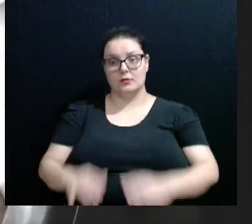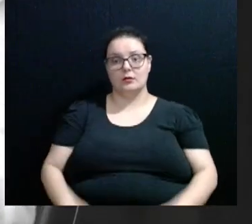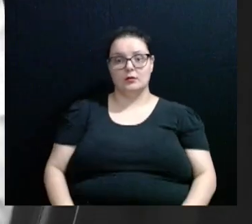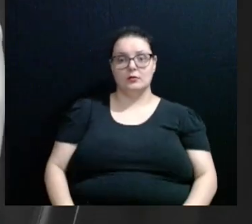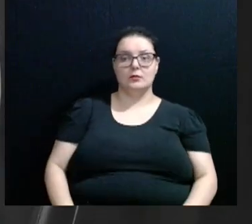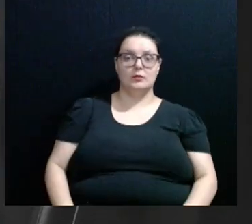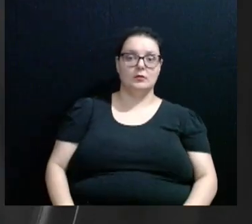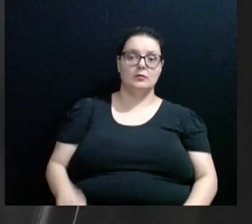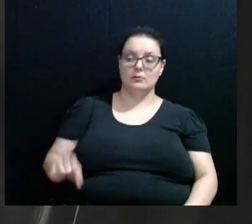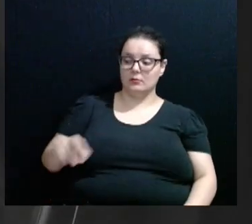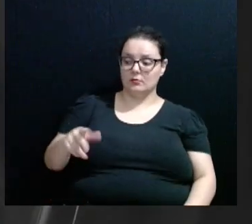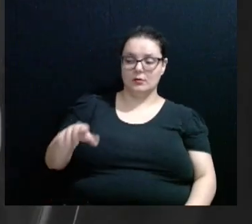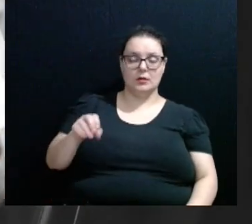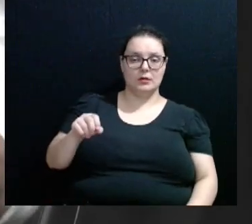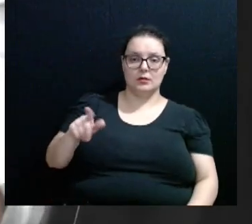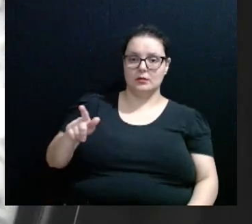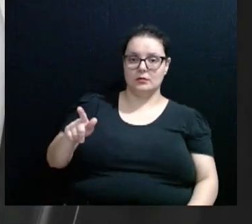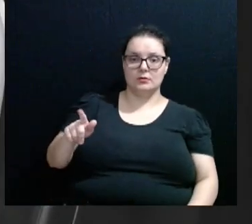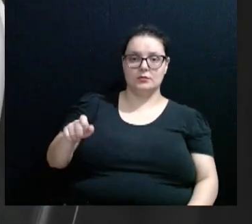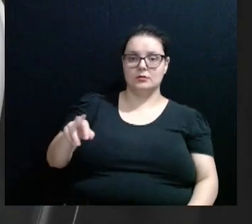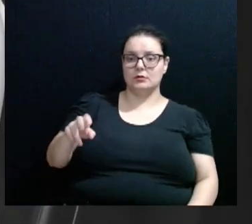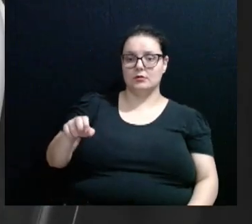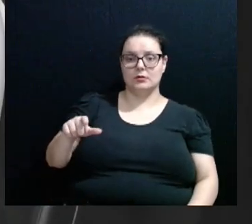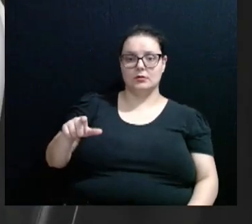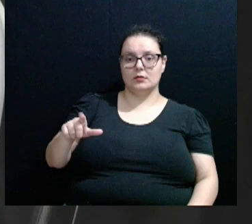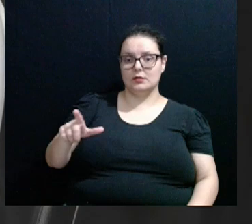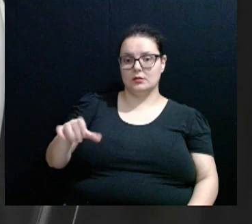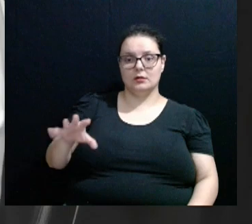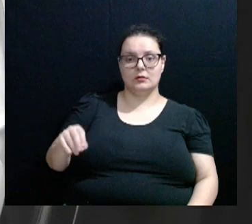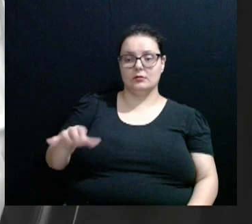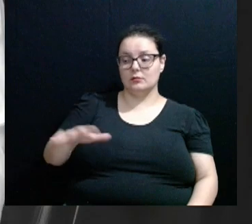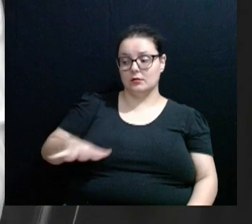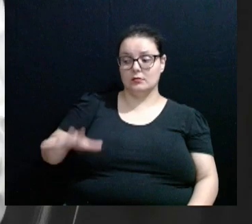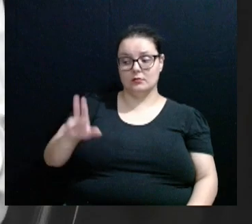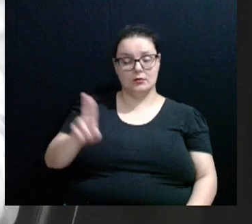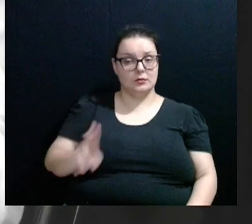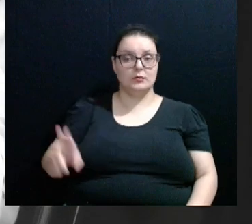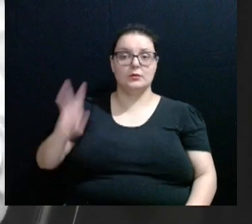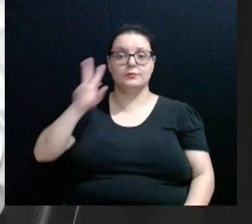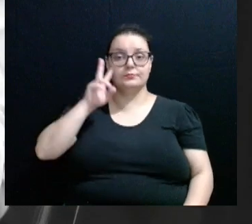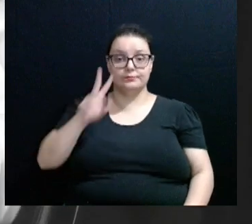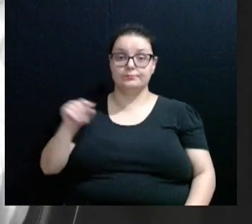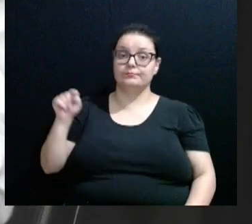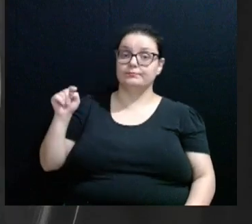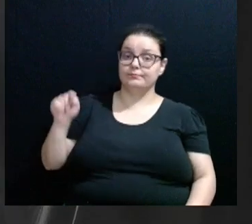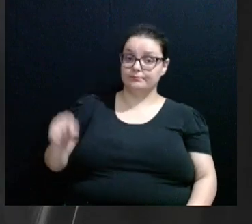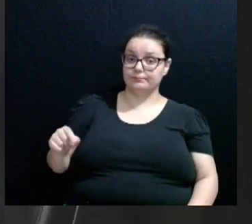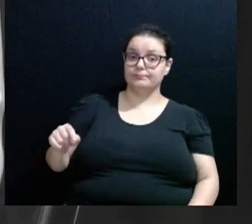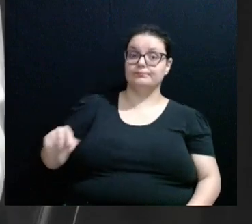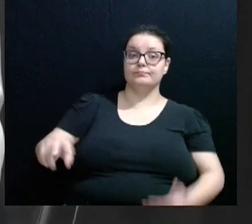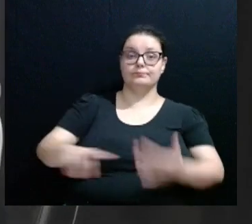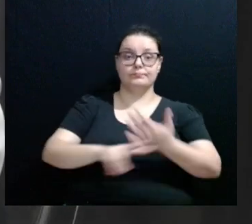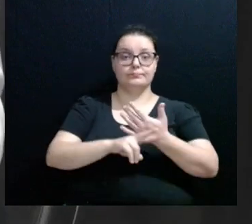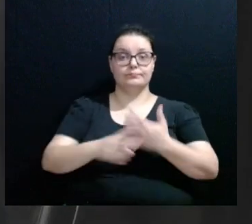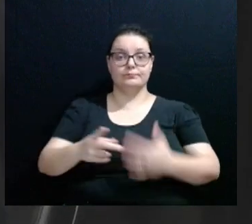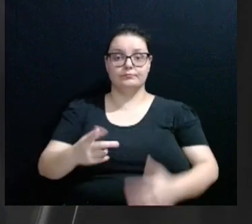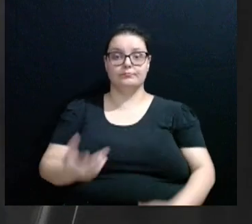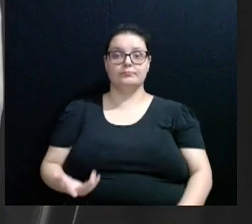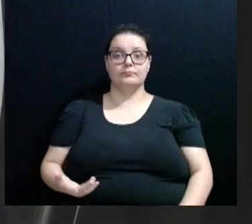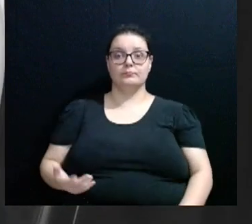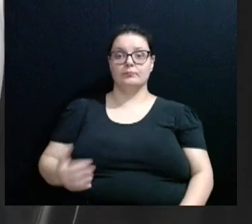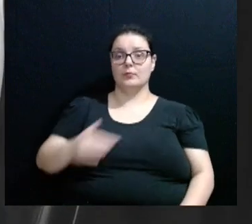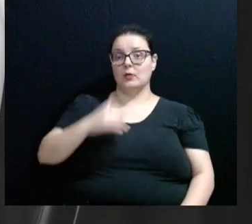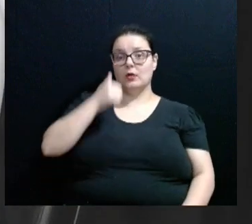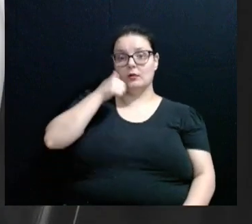Barão Geraldo, que é um distrito extremamente universitário, e a gente viu o quanto aquilo lá estava impactando. No caso, foi a morte de uma